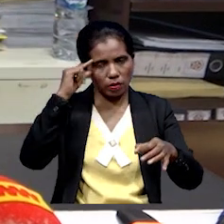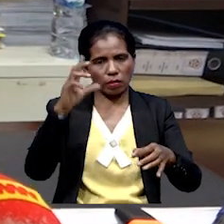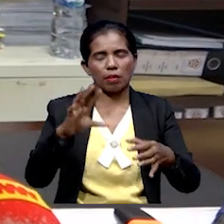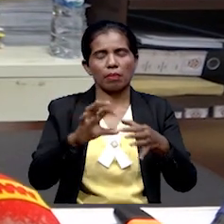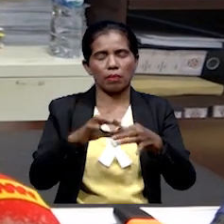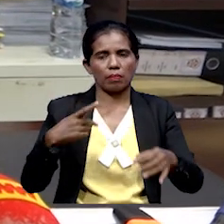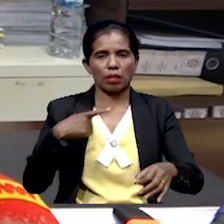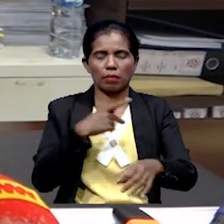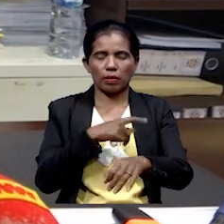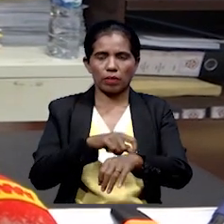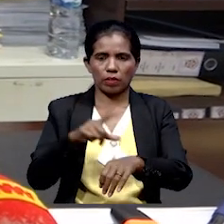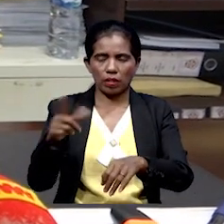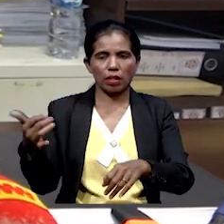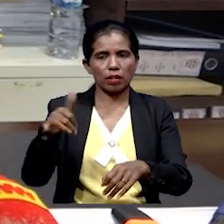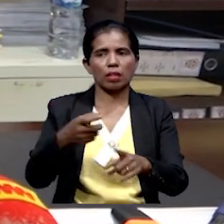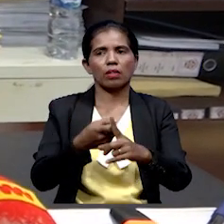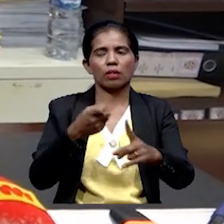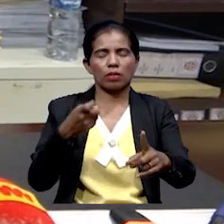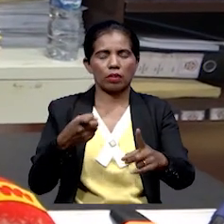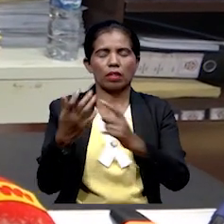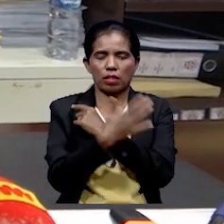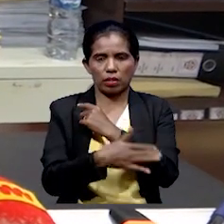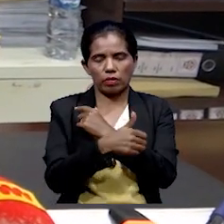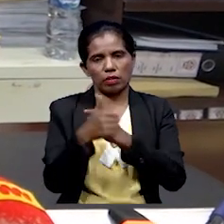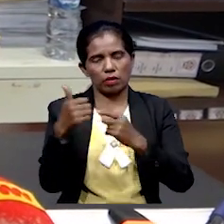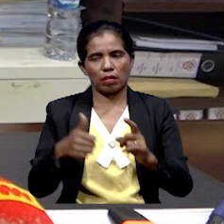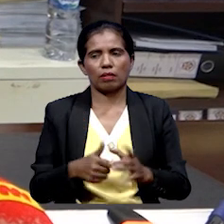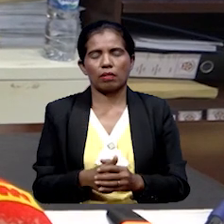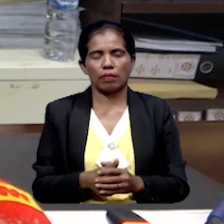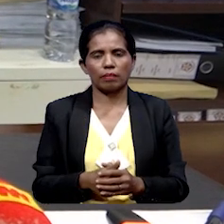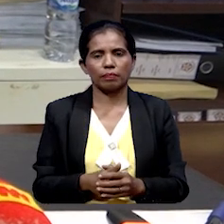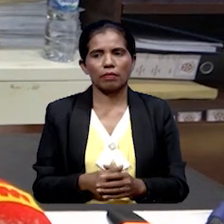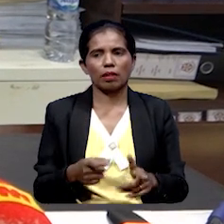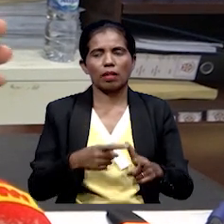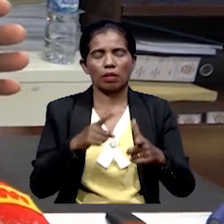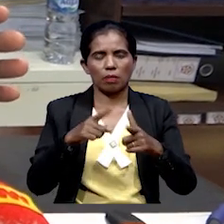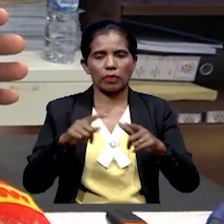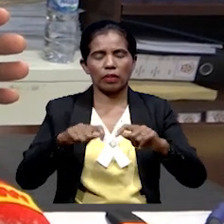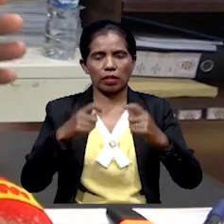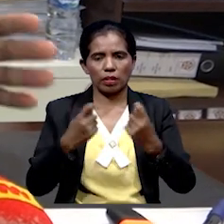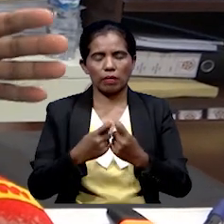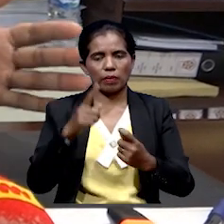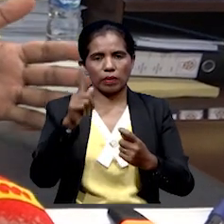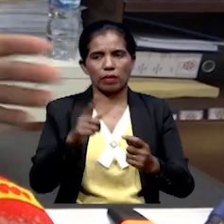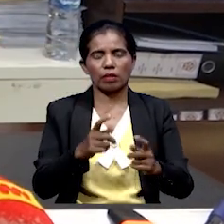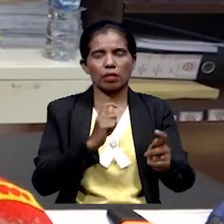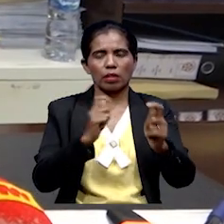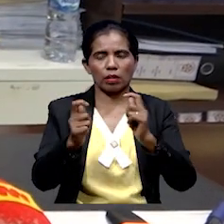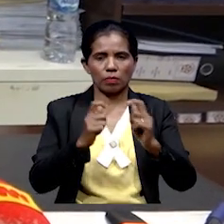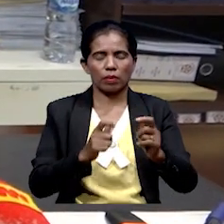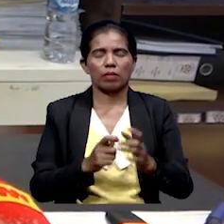parlamento nasional sira ne ba mai husi estrangeiro. No viaturas ida mos ho tipo ida ba transporta